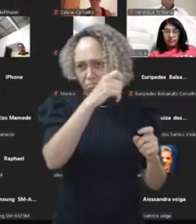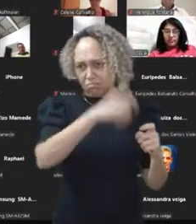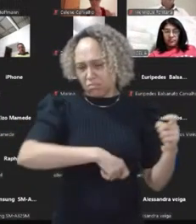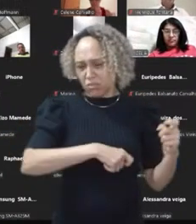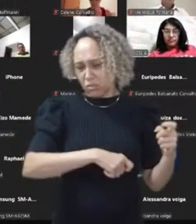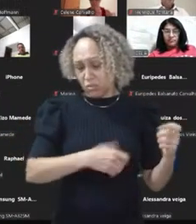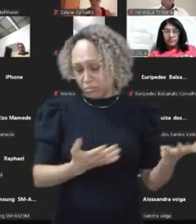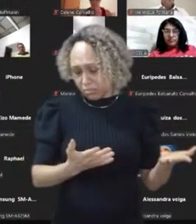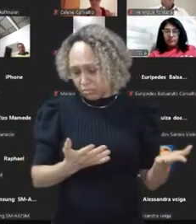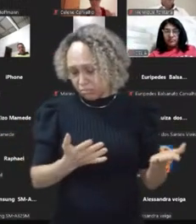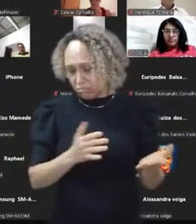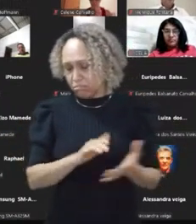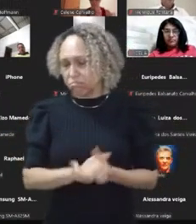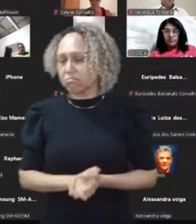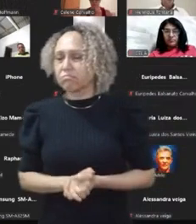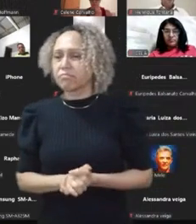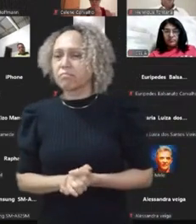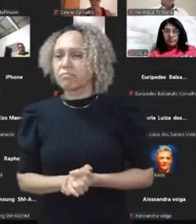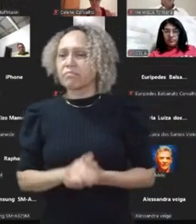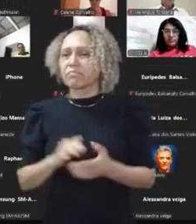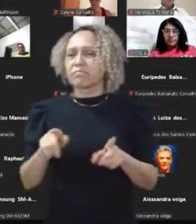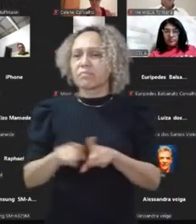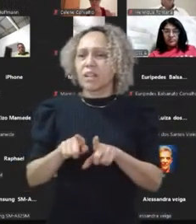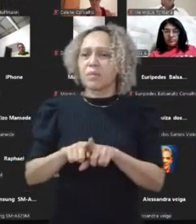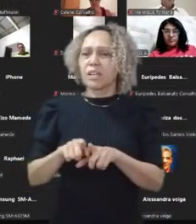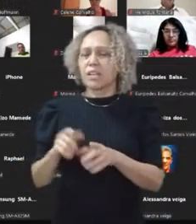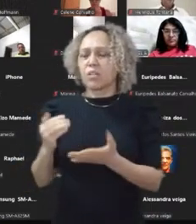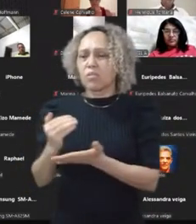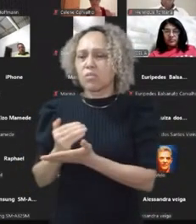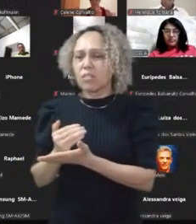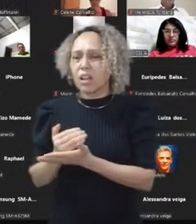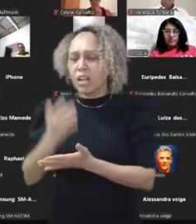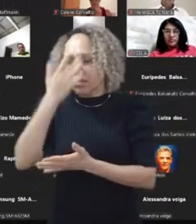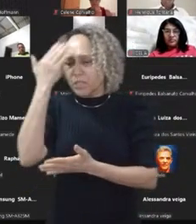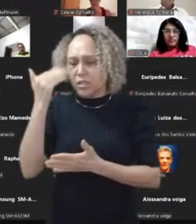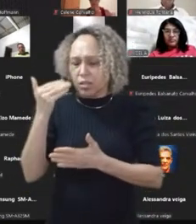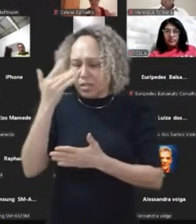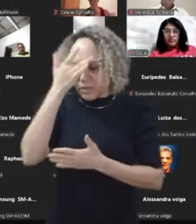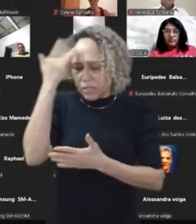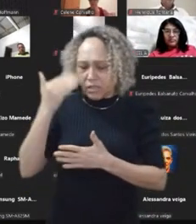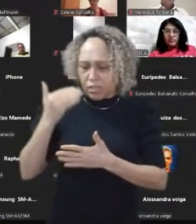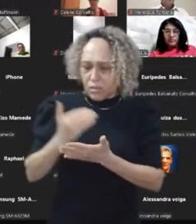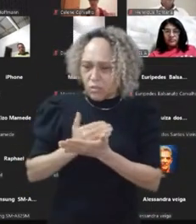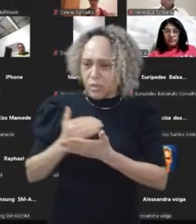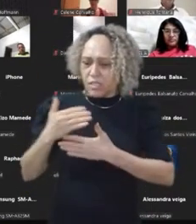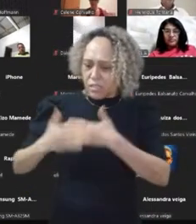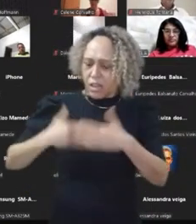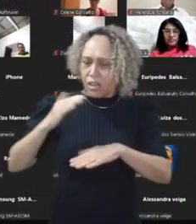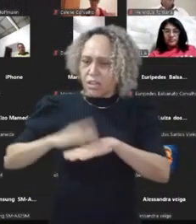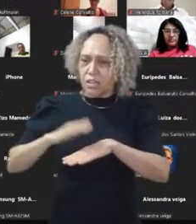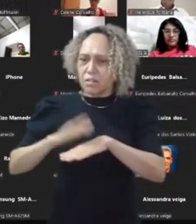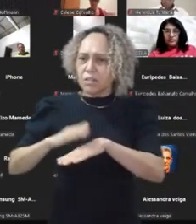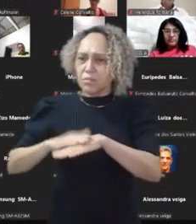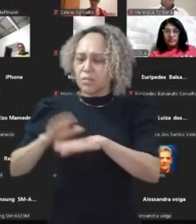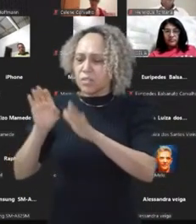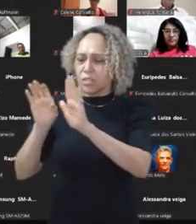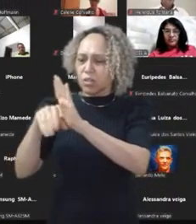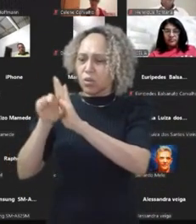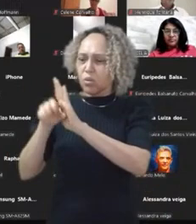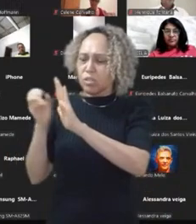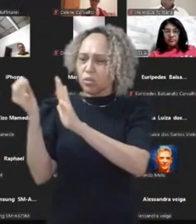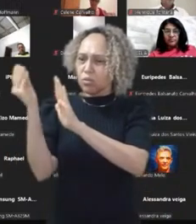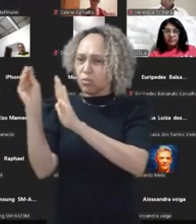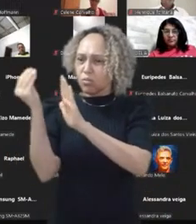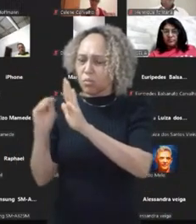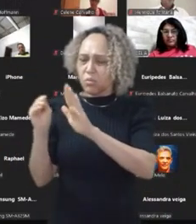certo influência começou des influência Luana Piovan etc etc mas as pessoas começaram a produzir conteúdo próprio sobre um determinado tema então aí vai uma